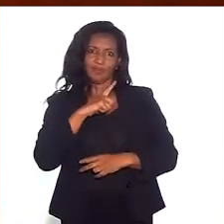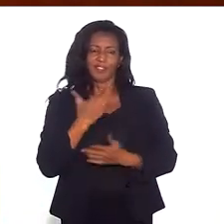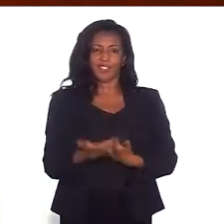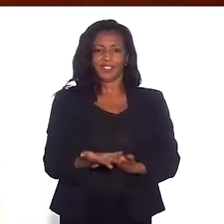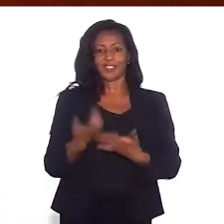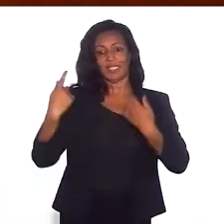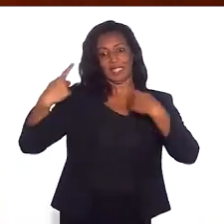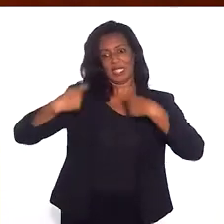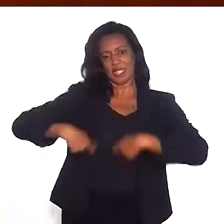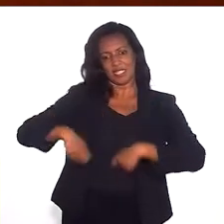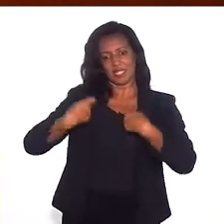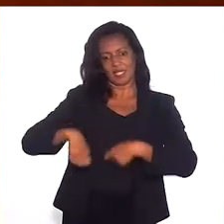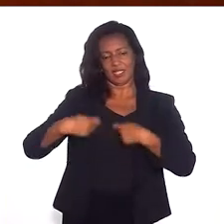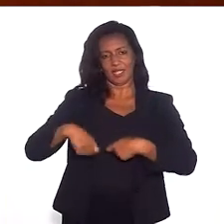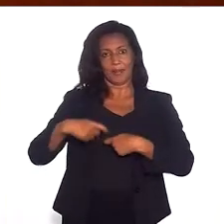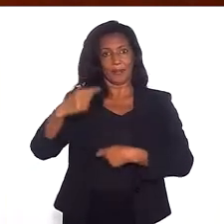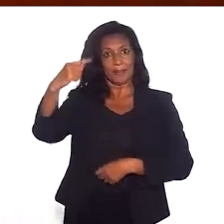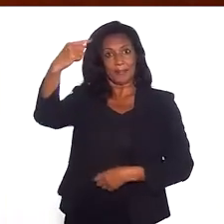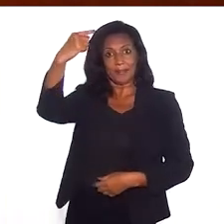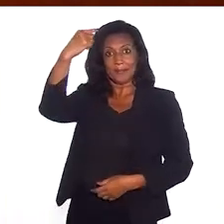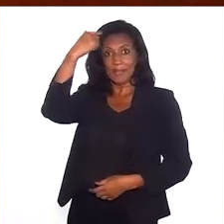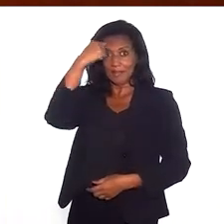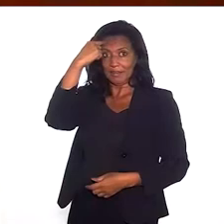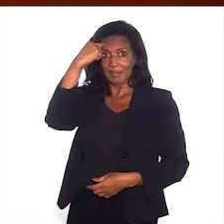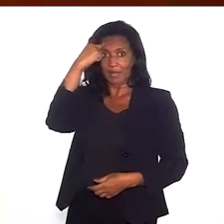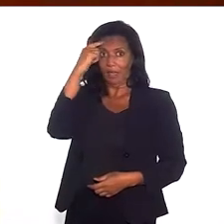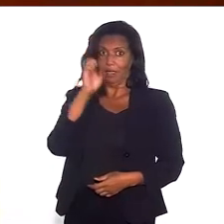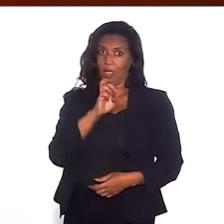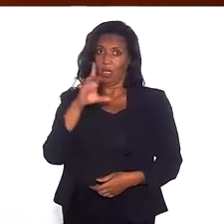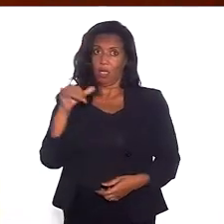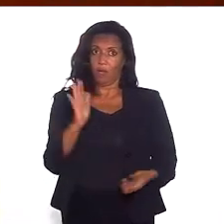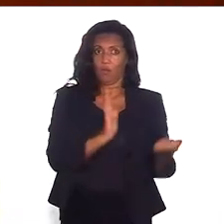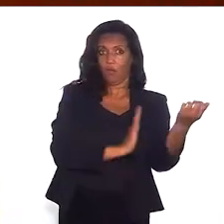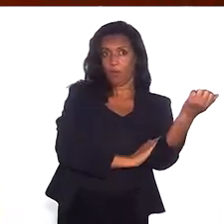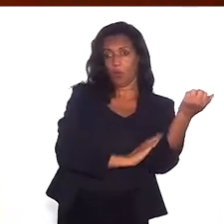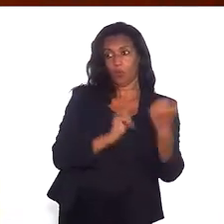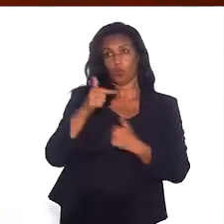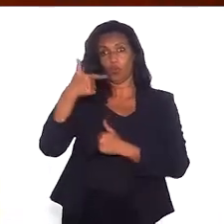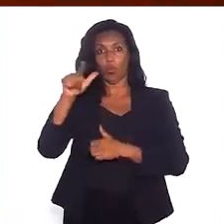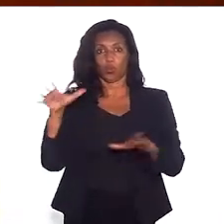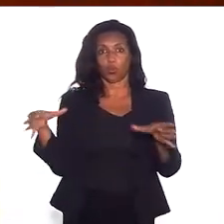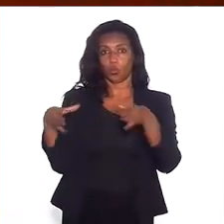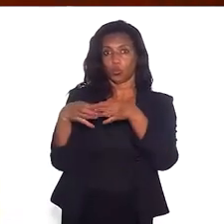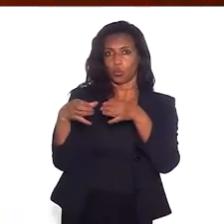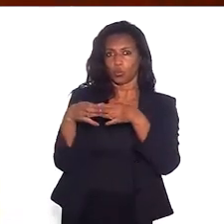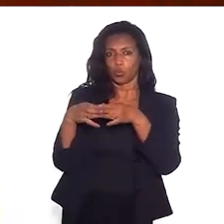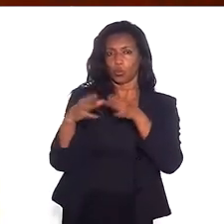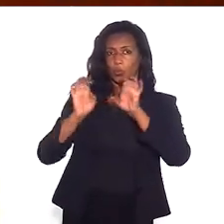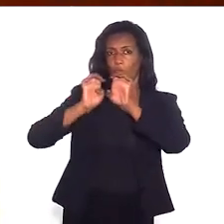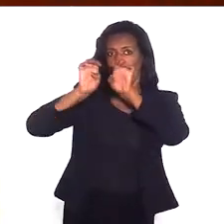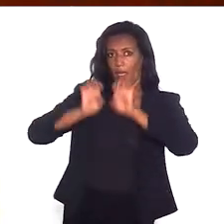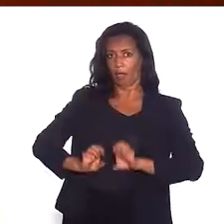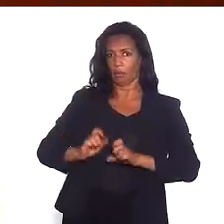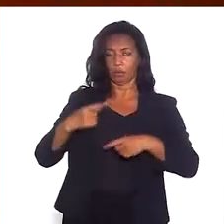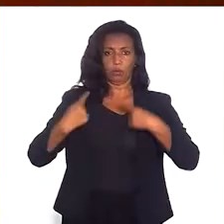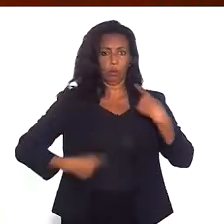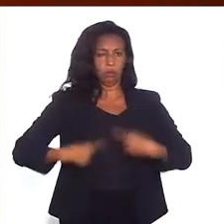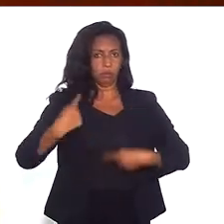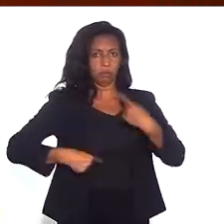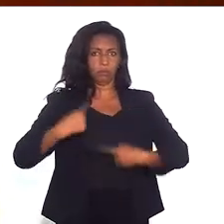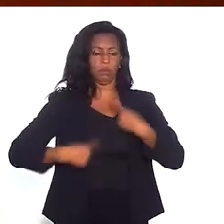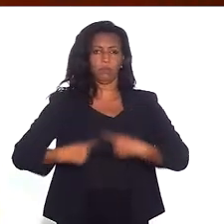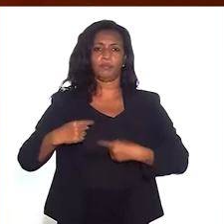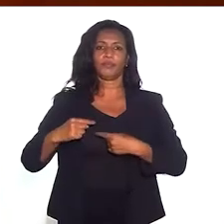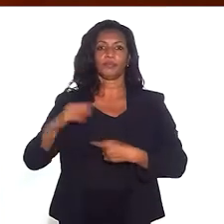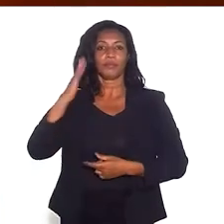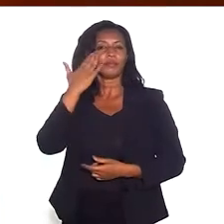gente vai ter, né, necessariamente que pensar o ecofeminismo a partir de um outro conjunto de teorias éticas e